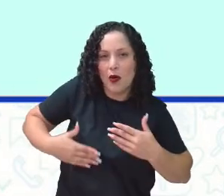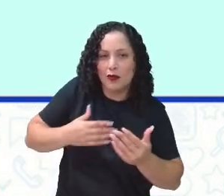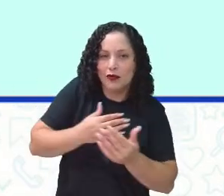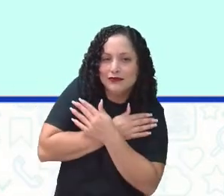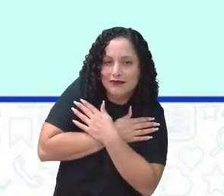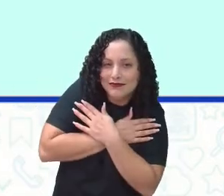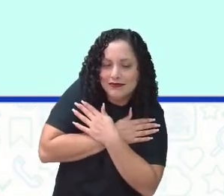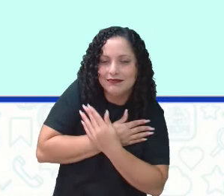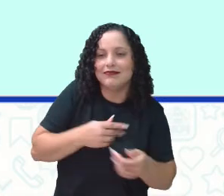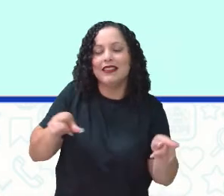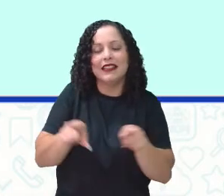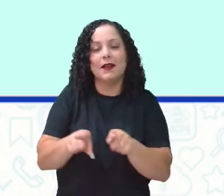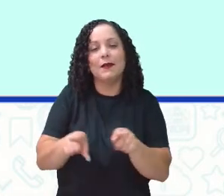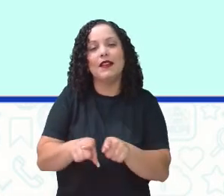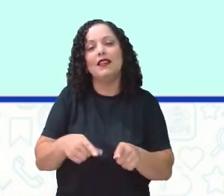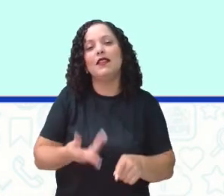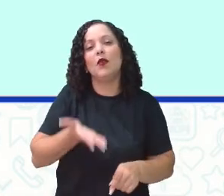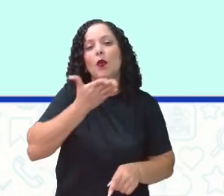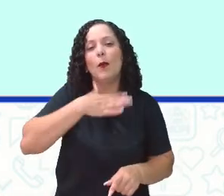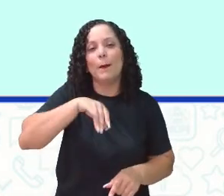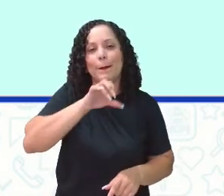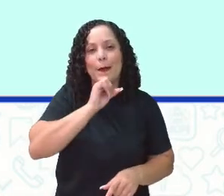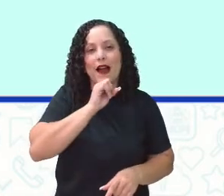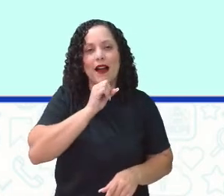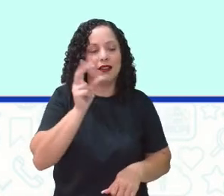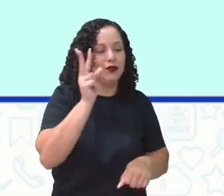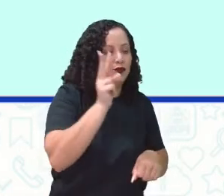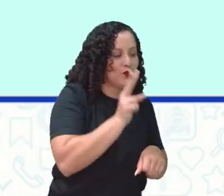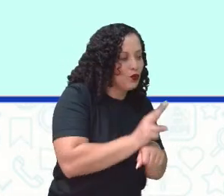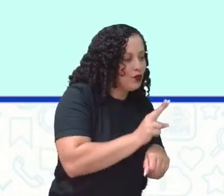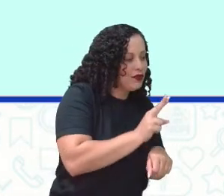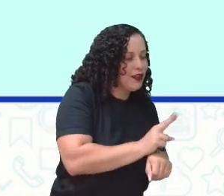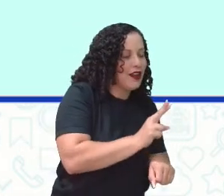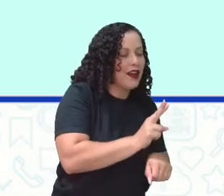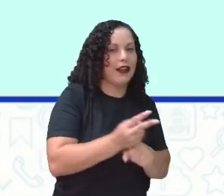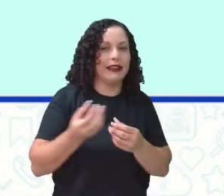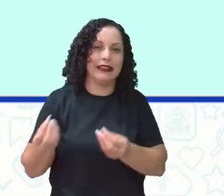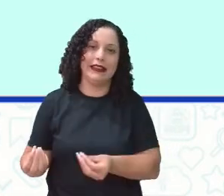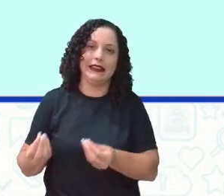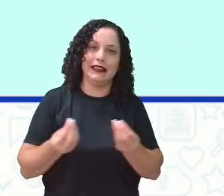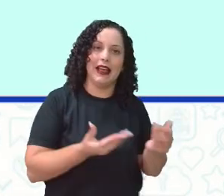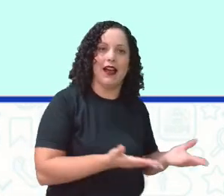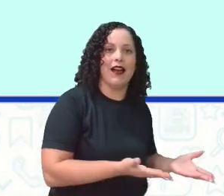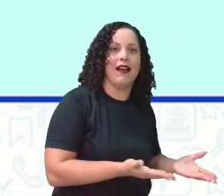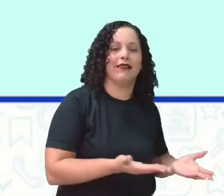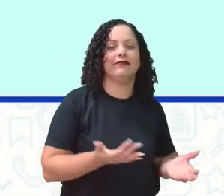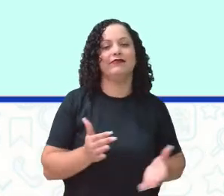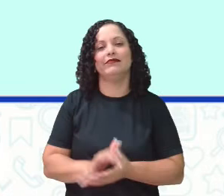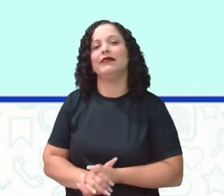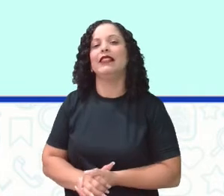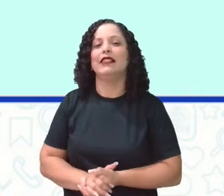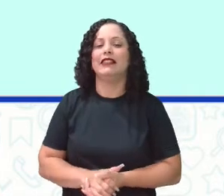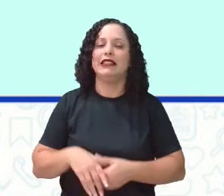Que mantém o corpo aquecido, e dar, não é? Quando ele diz assim, física, me dá um soninho. Então,